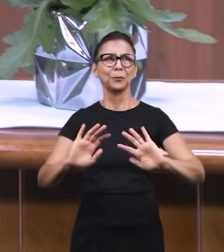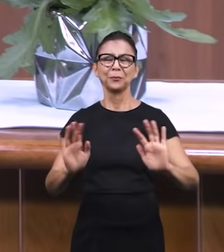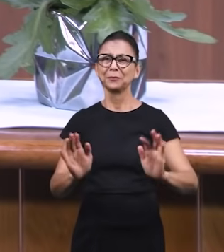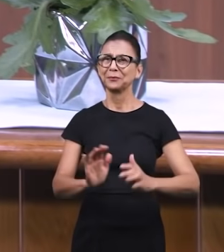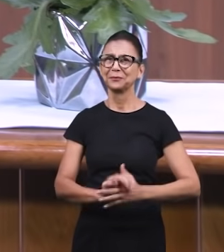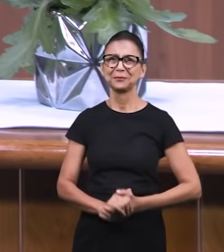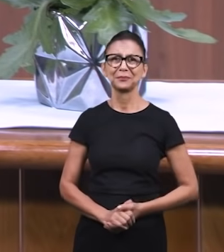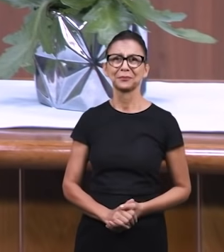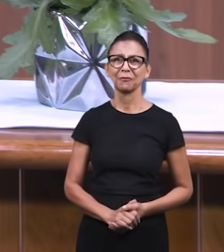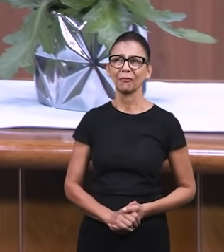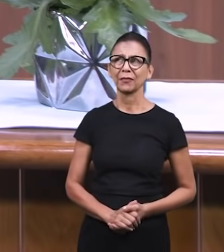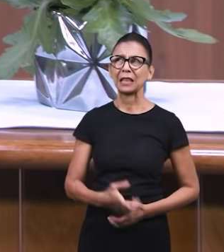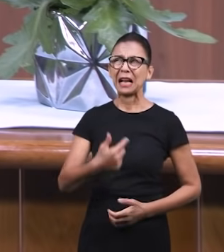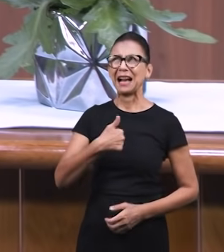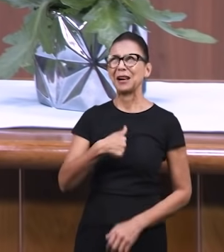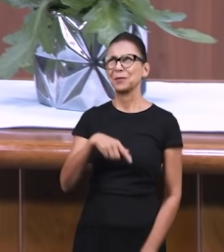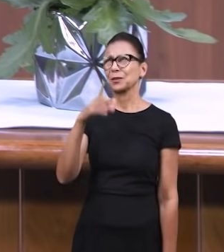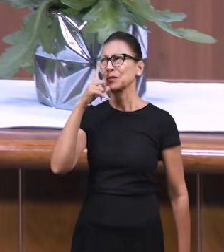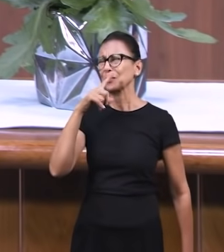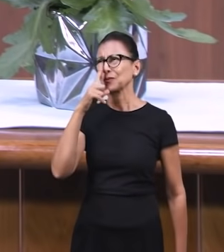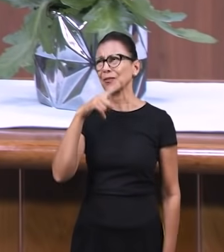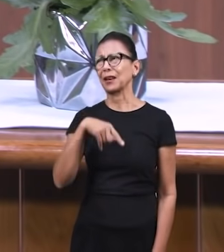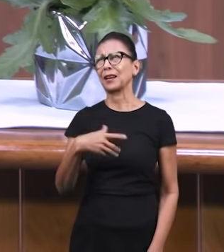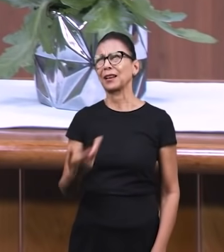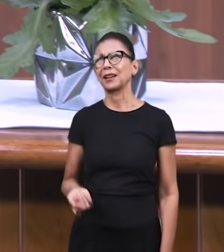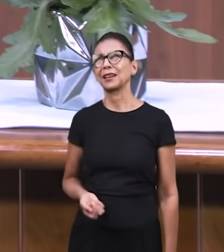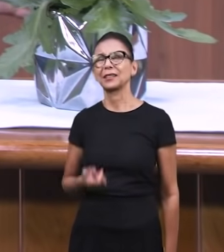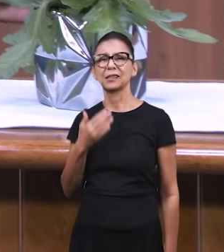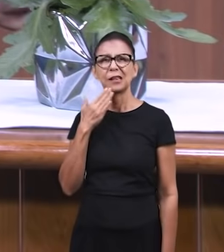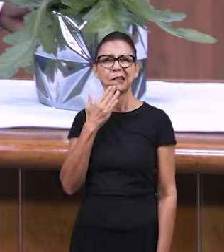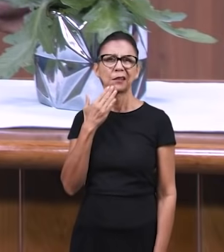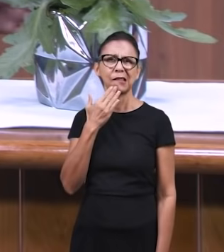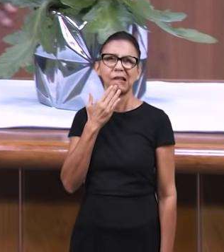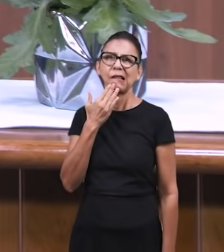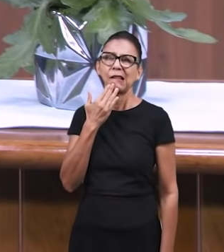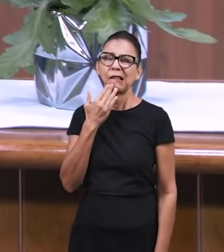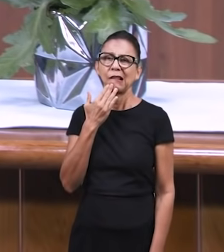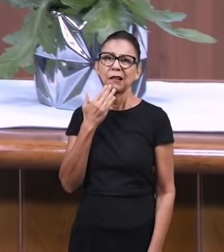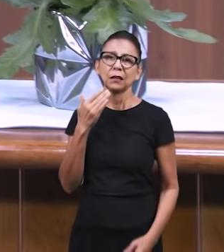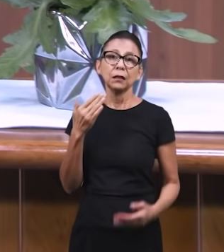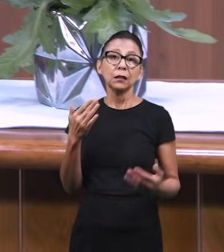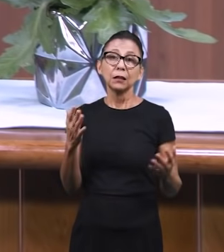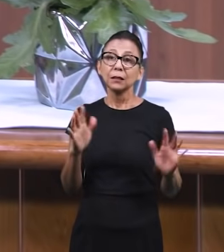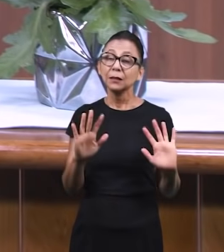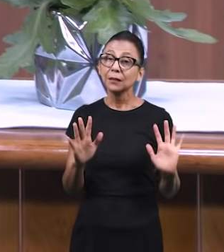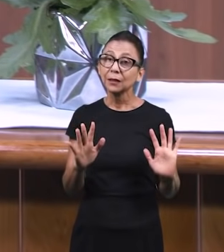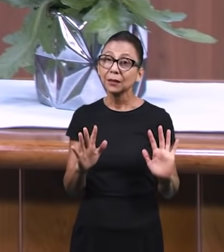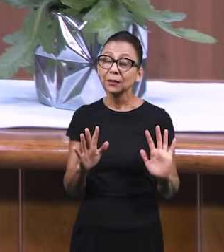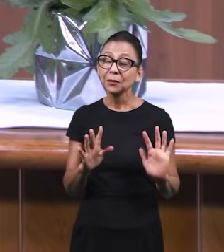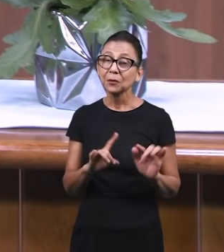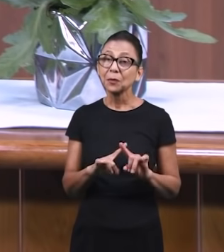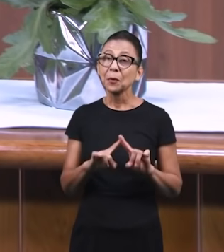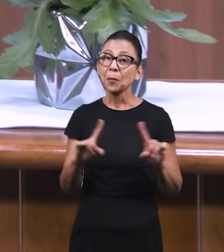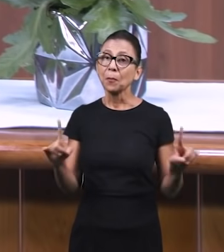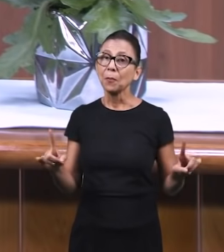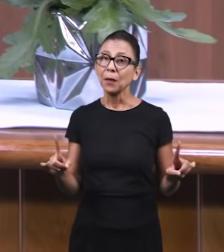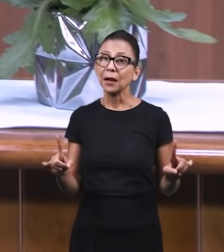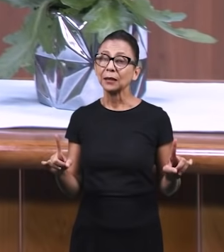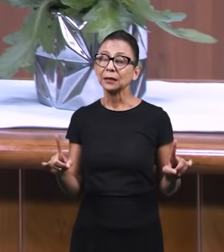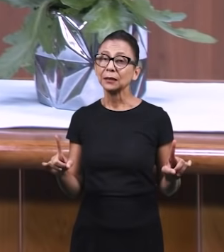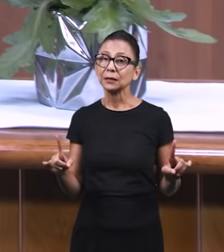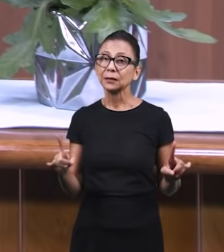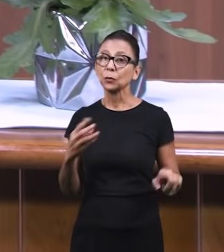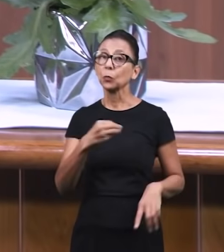que impede o homem é o pecado. E quando Jesus veio ao mundo, ele disse assim, eu não vim para condenar o homem, eu vim para